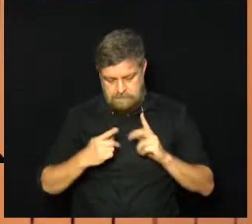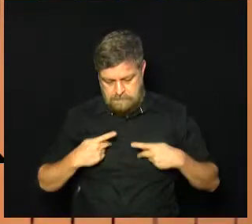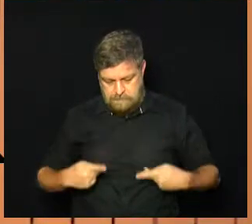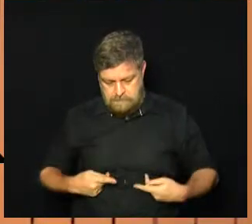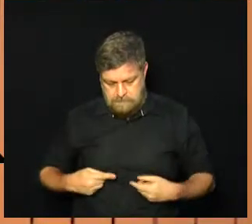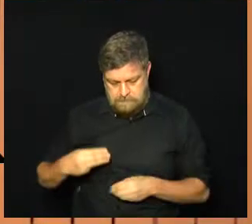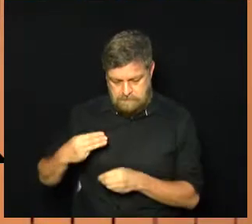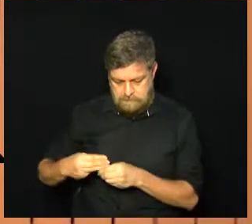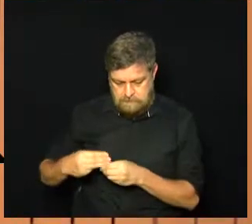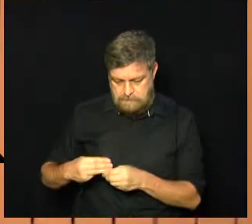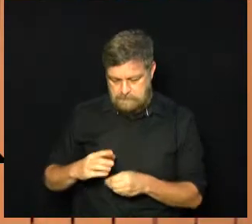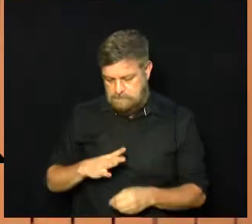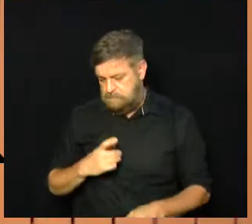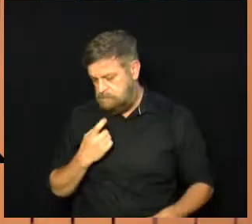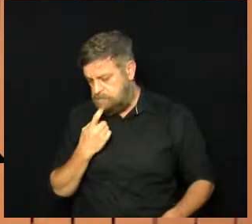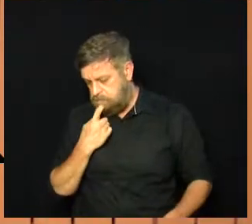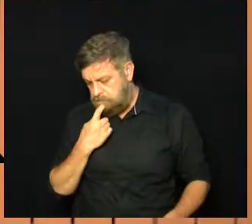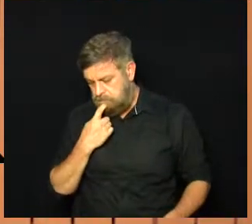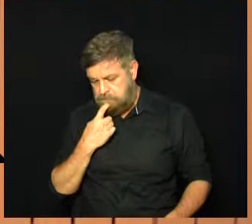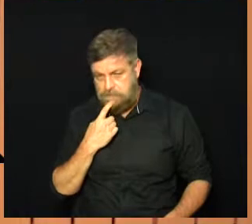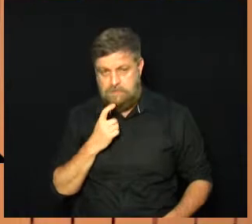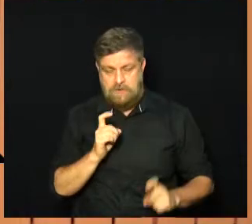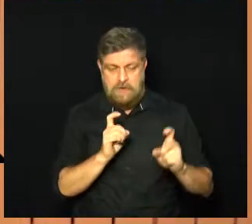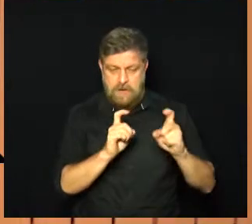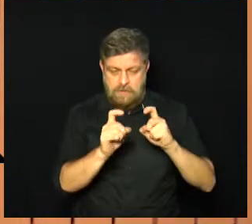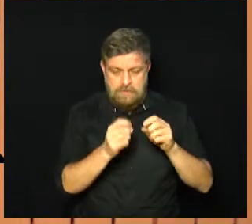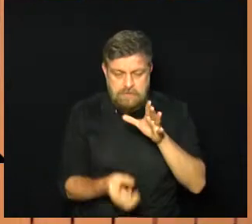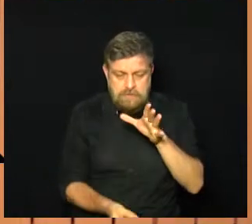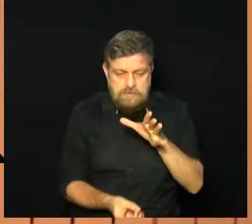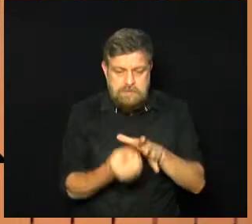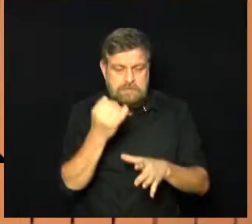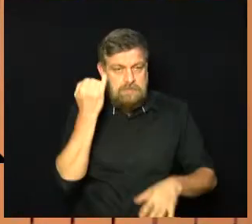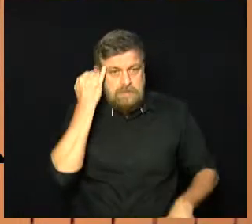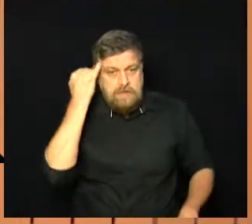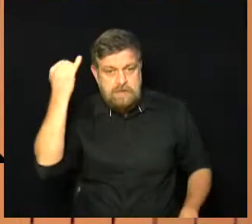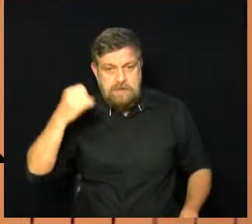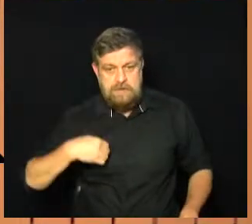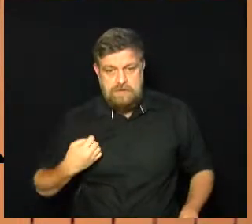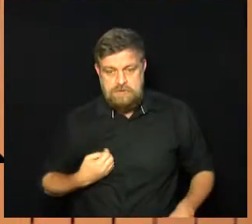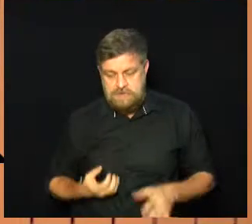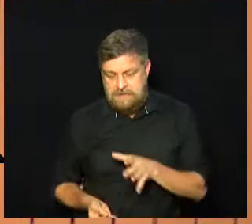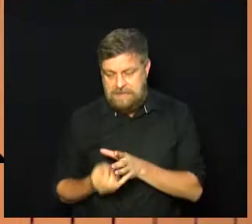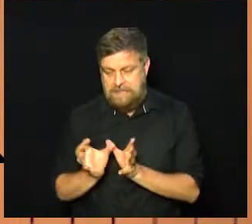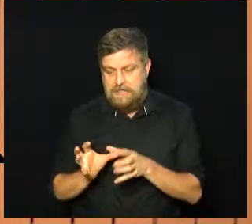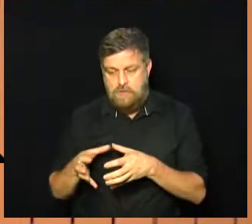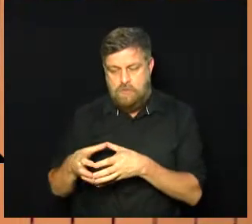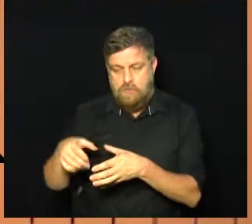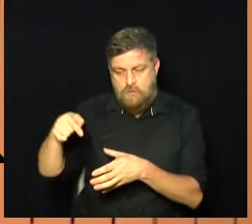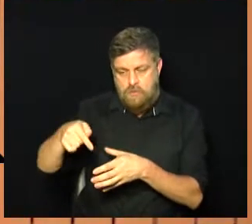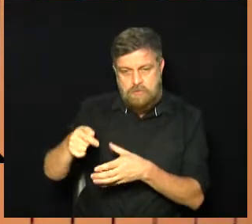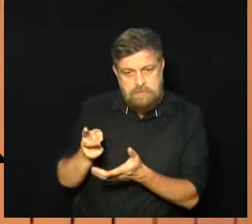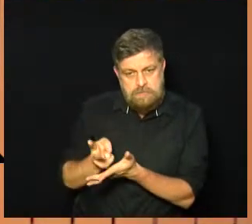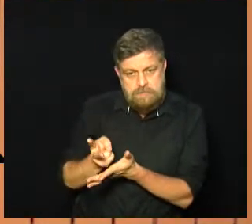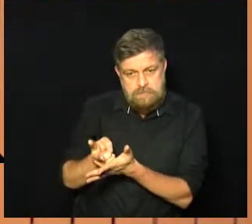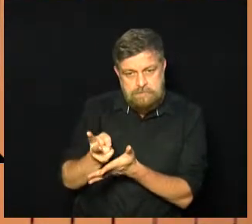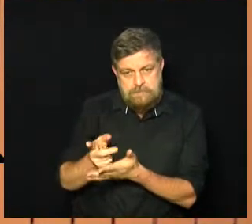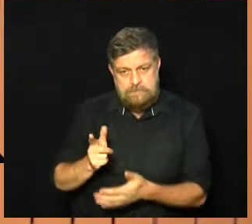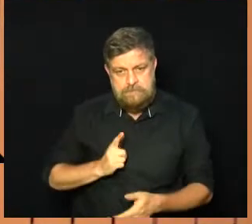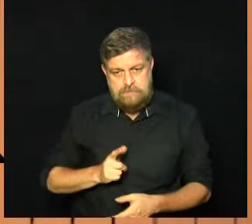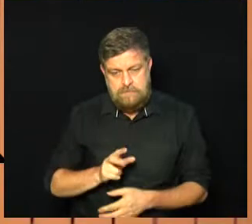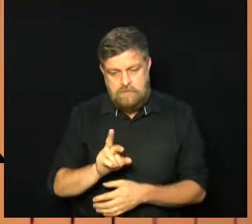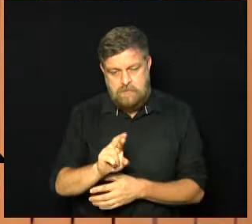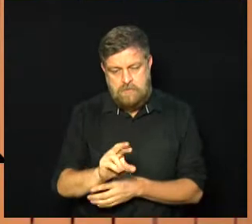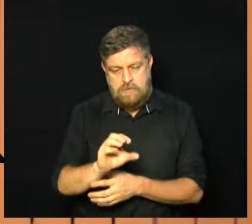gente fez uma reunião temática onde surgiu a ideia da gente criar uma subcomissão. E para isso a gente contou com o Rogério